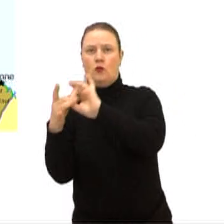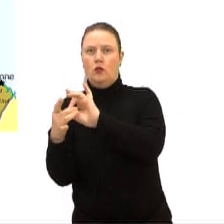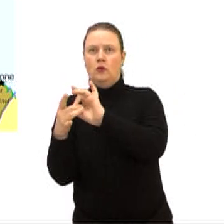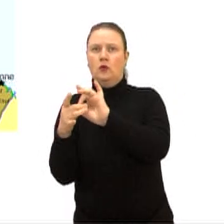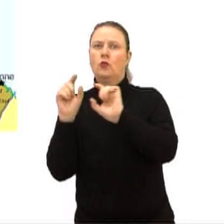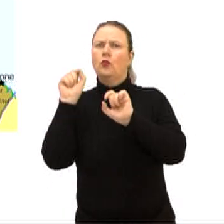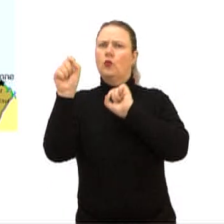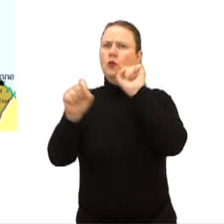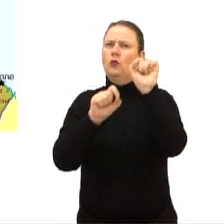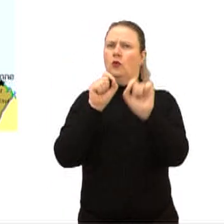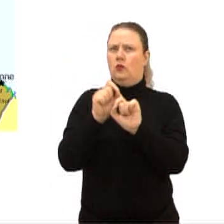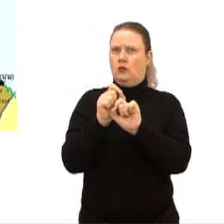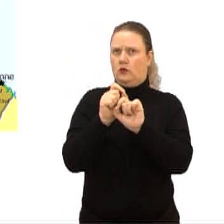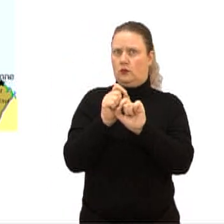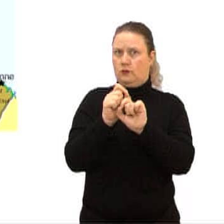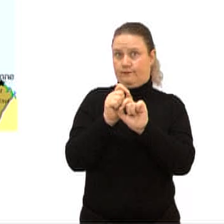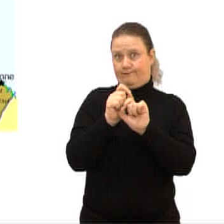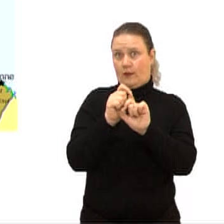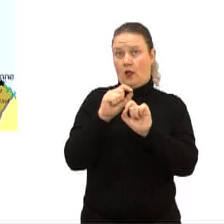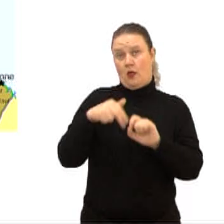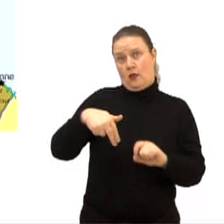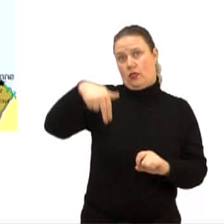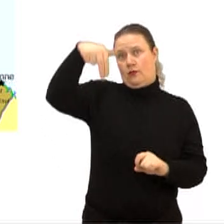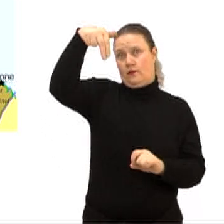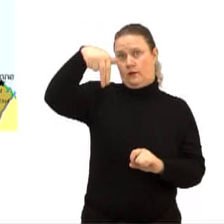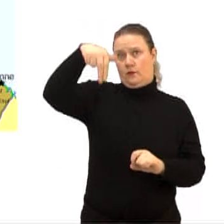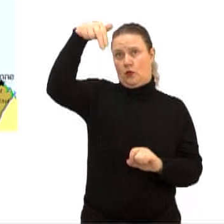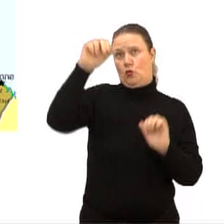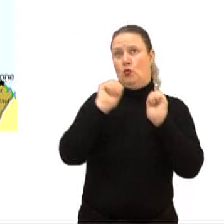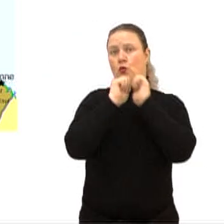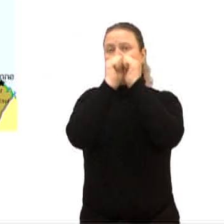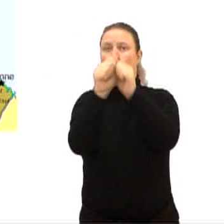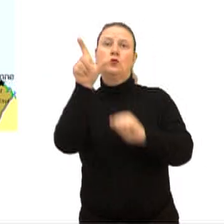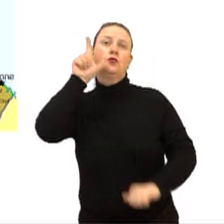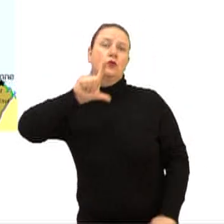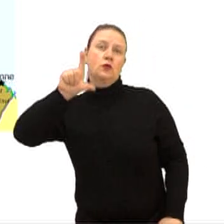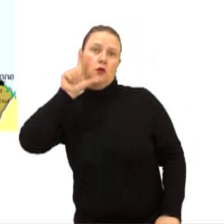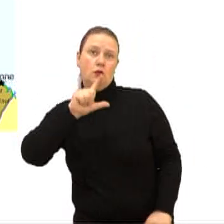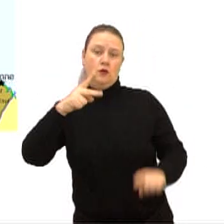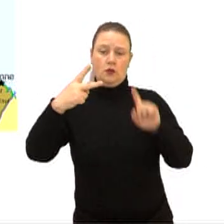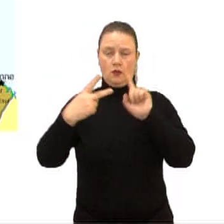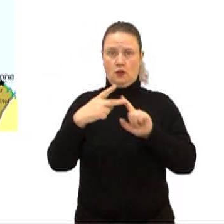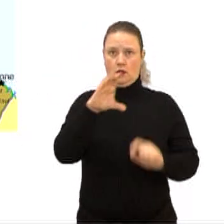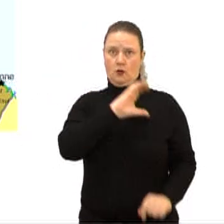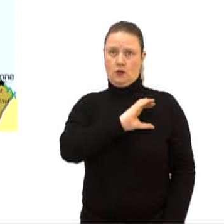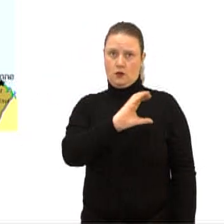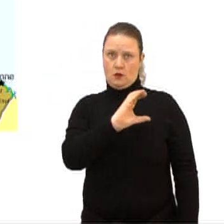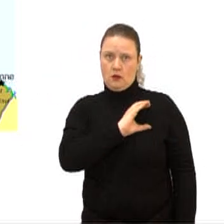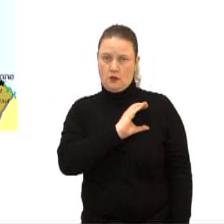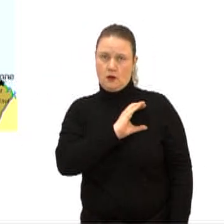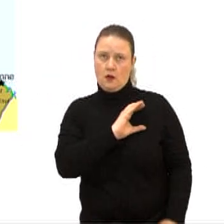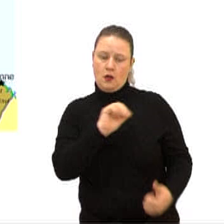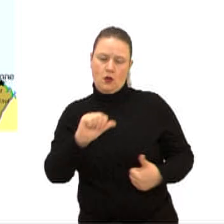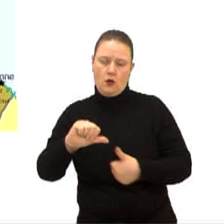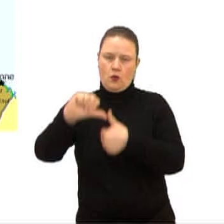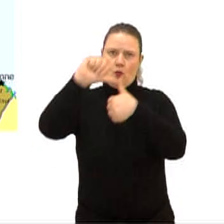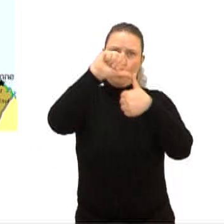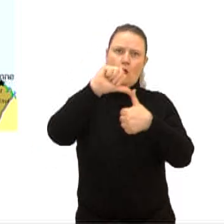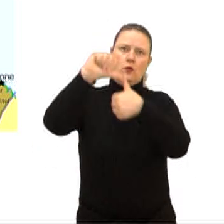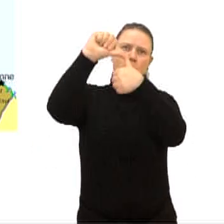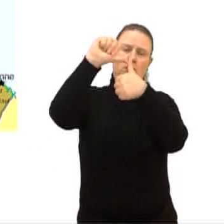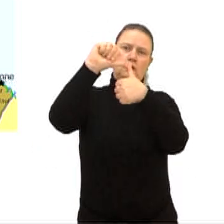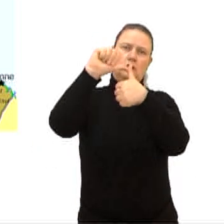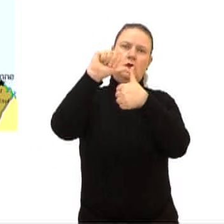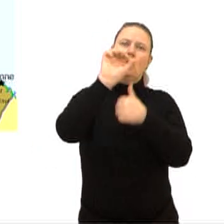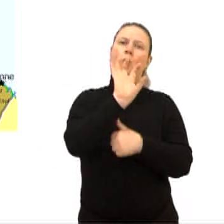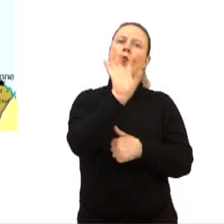parte norte, entrando no conjunto com Estados Unidos e Canadá. A América Central pega essa região que